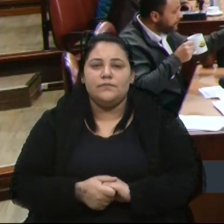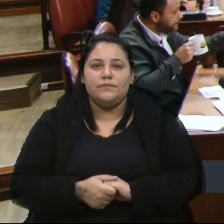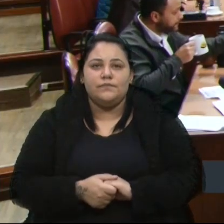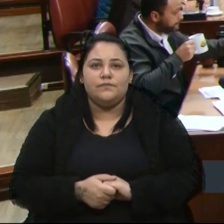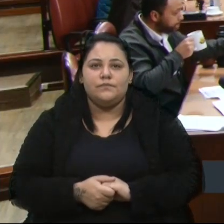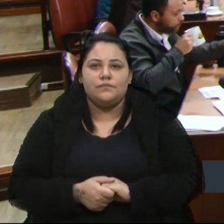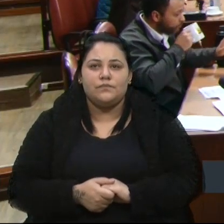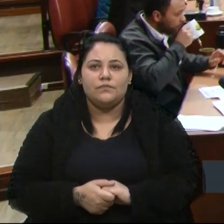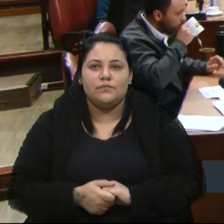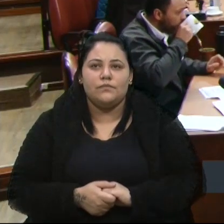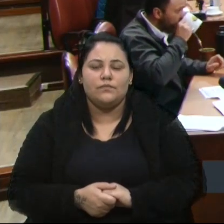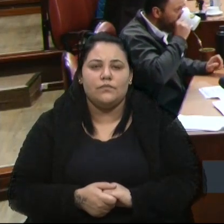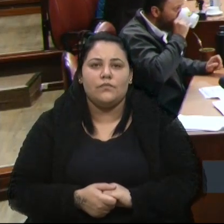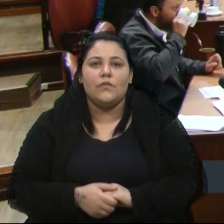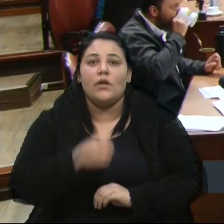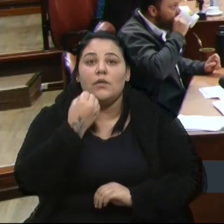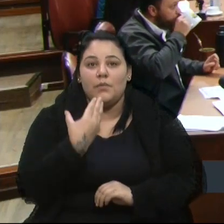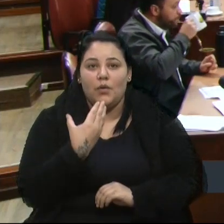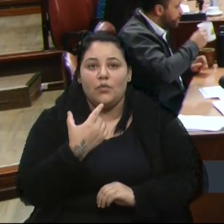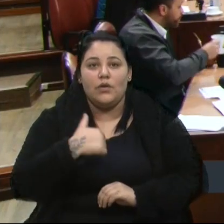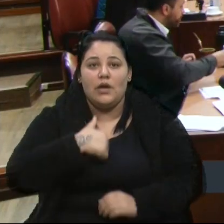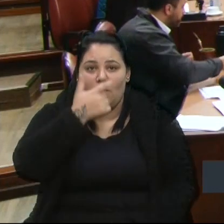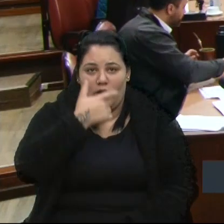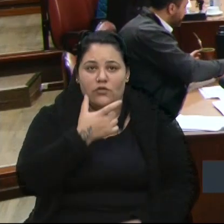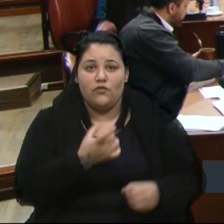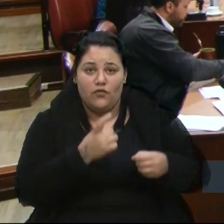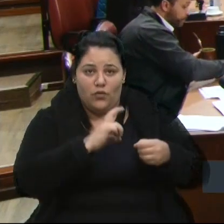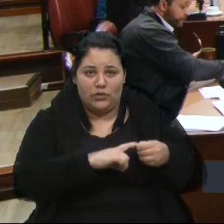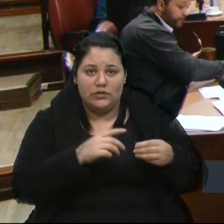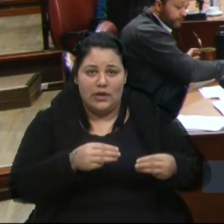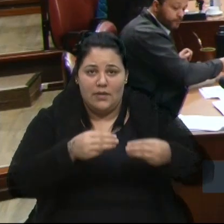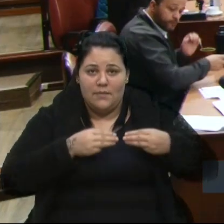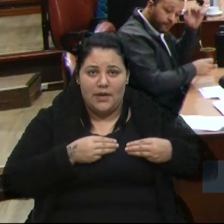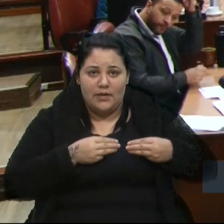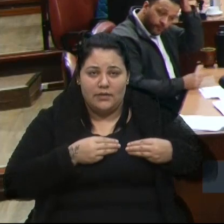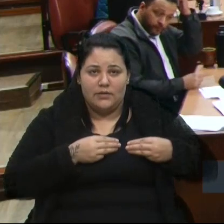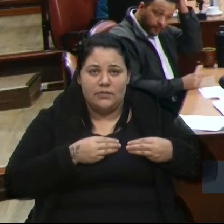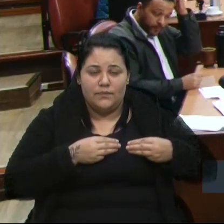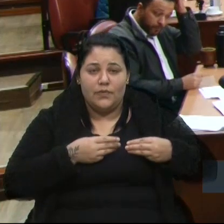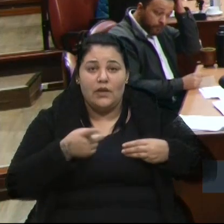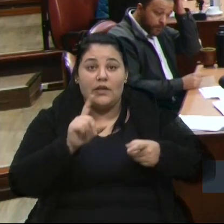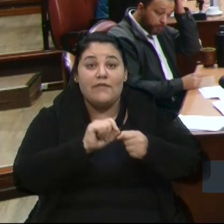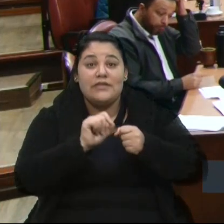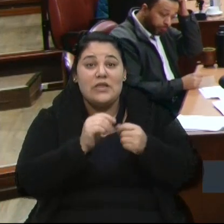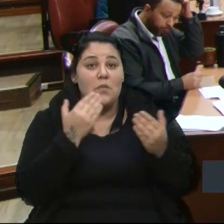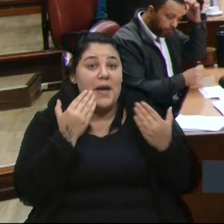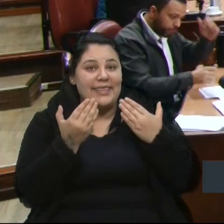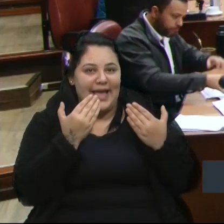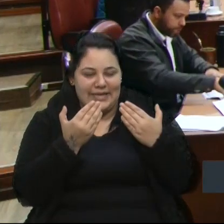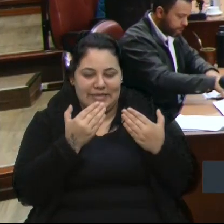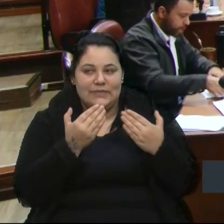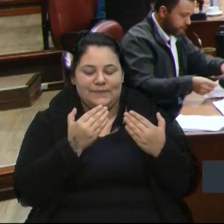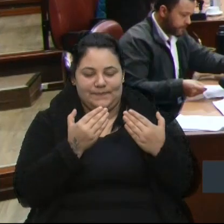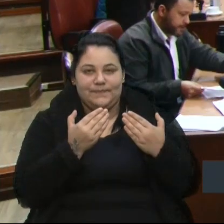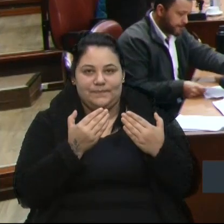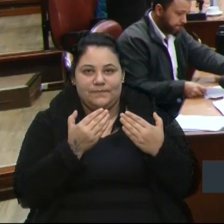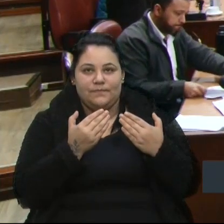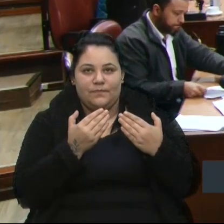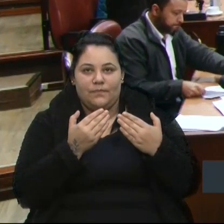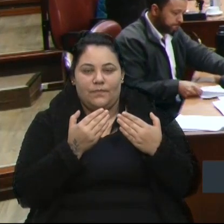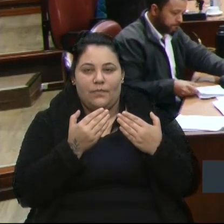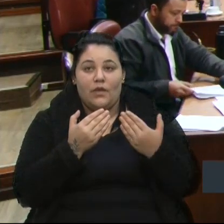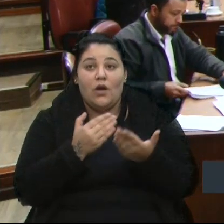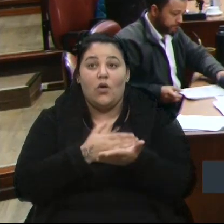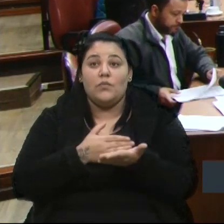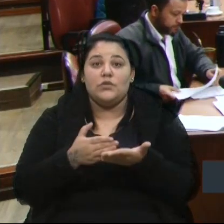Bom, eu acho, retomando aqui as emendas, né, estava fazendo um levantamento, mesmo que tenha